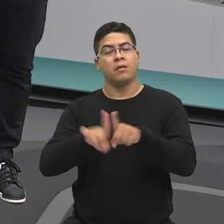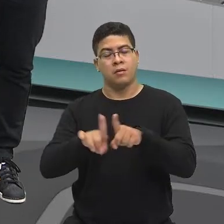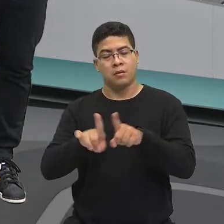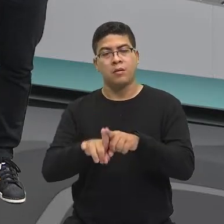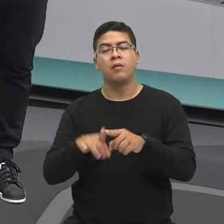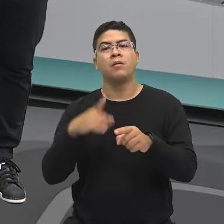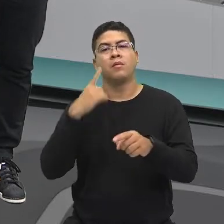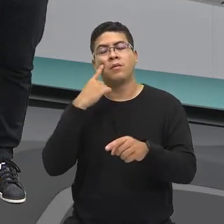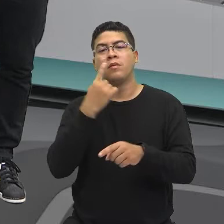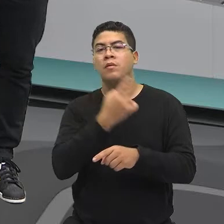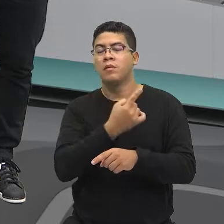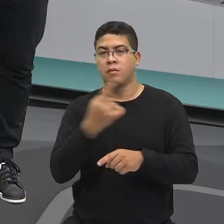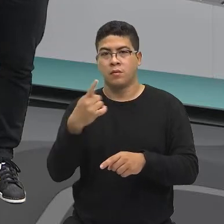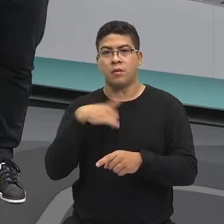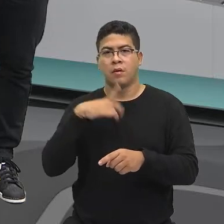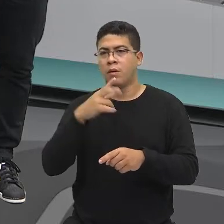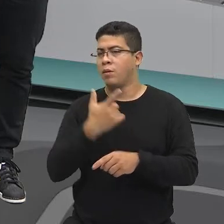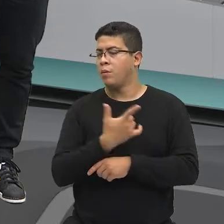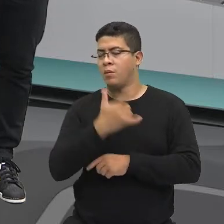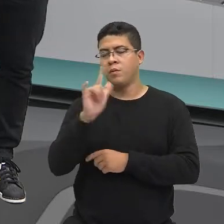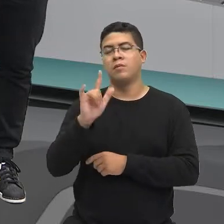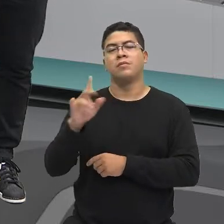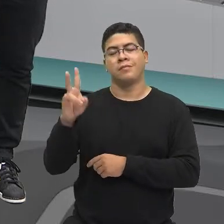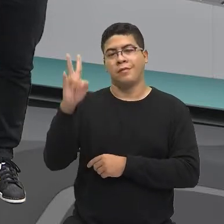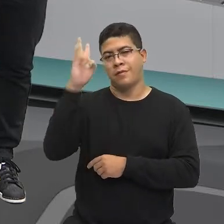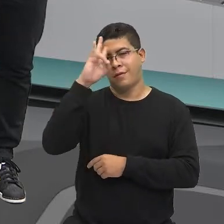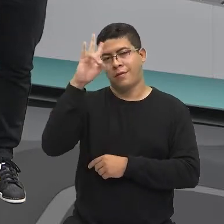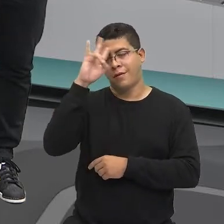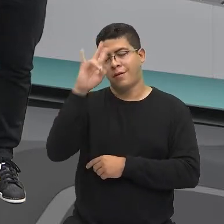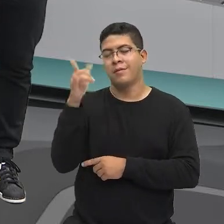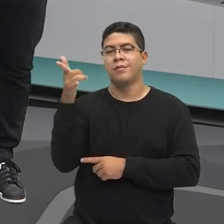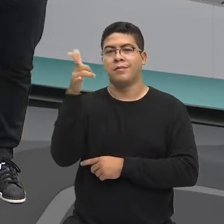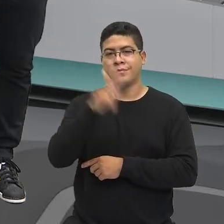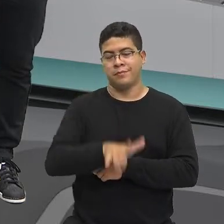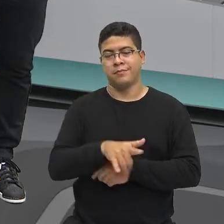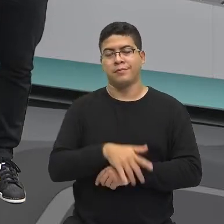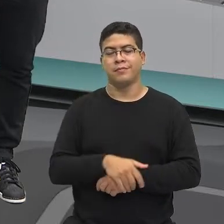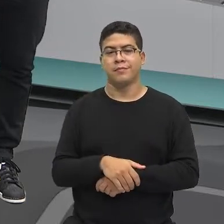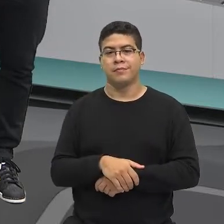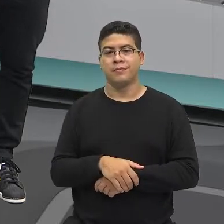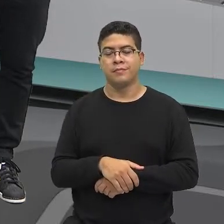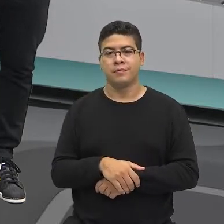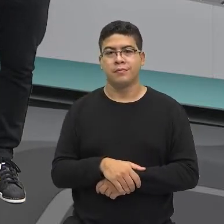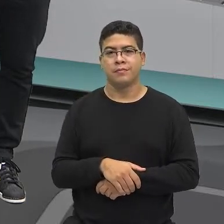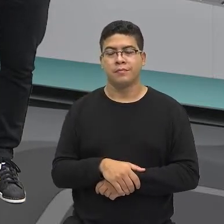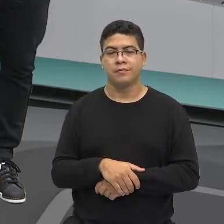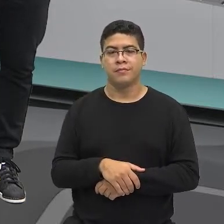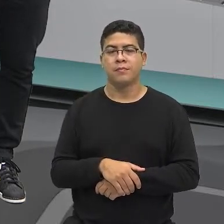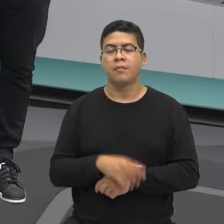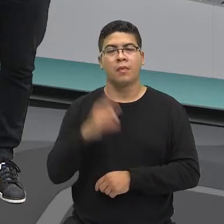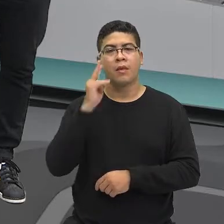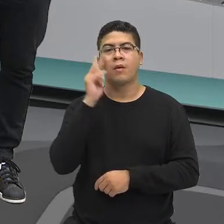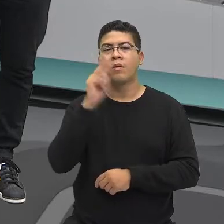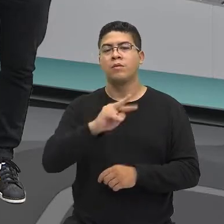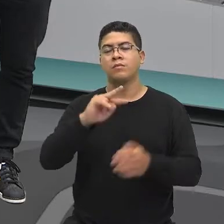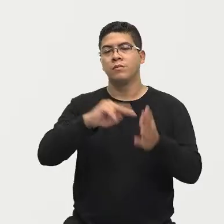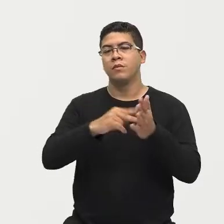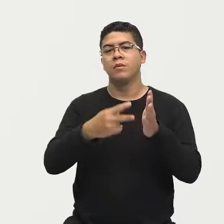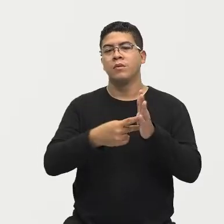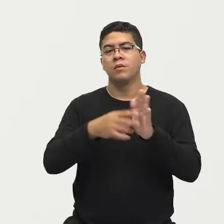também, vamos relembrar devagar. Olha só aí o conceito de